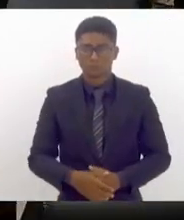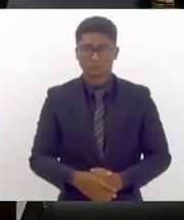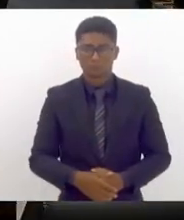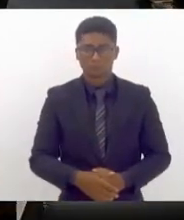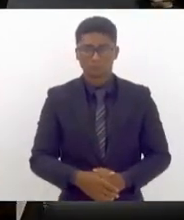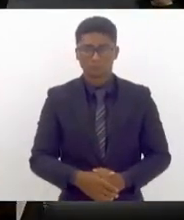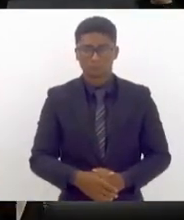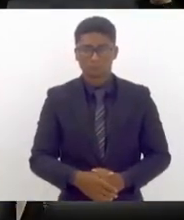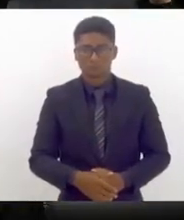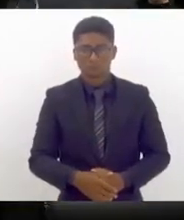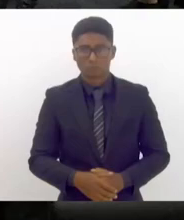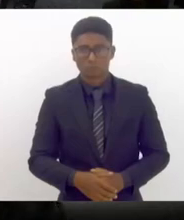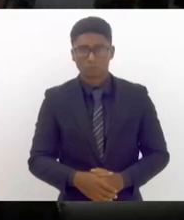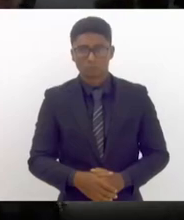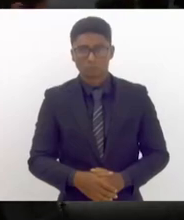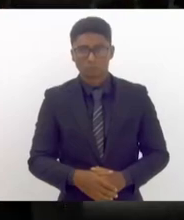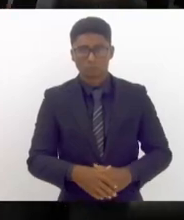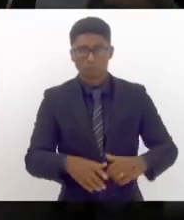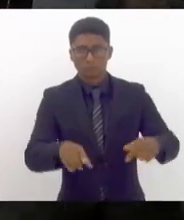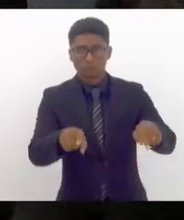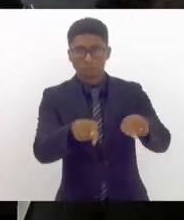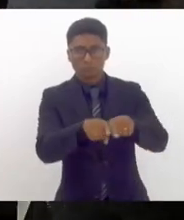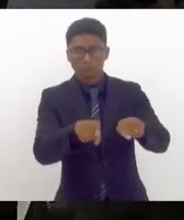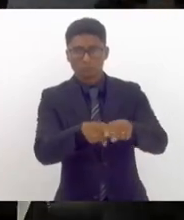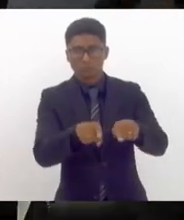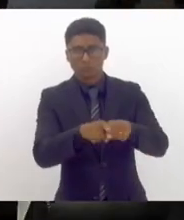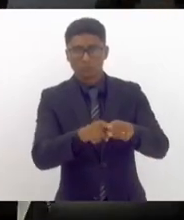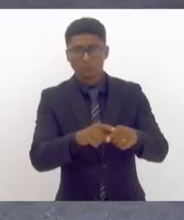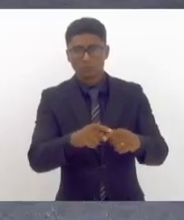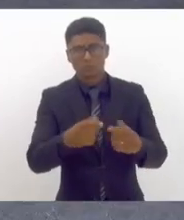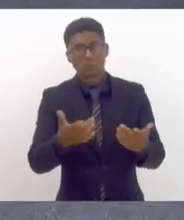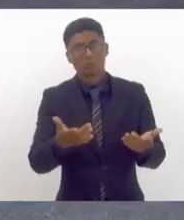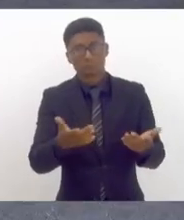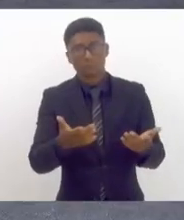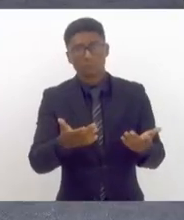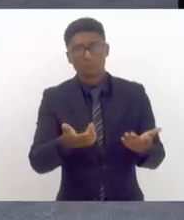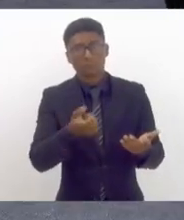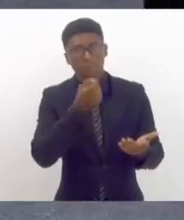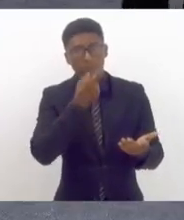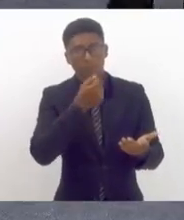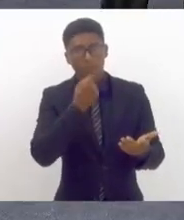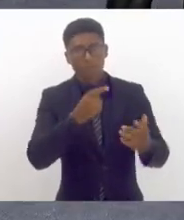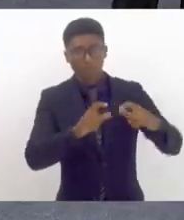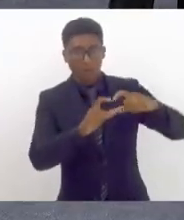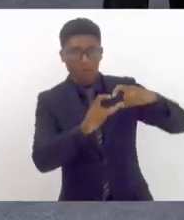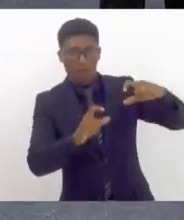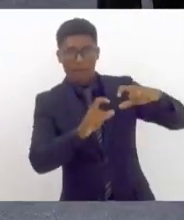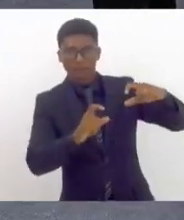Se eu não me engano, inclusive na caixinha da própria medicação, ela já tem.